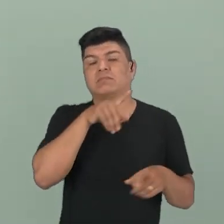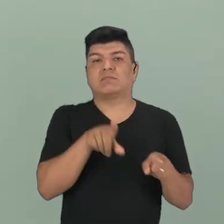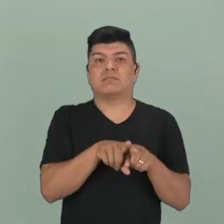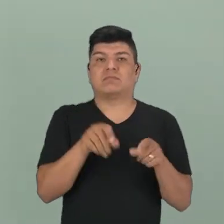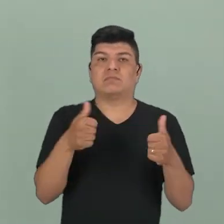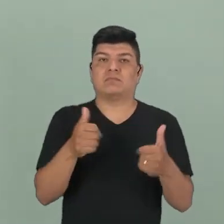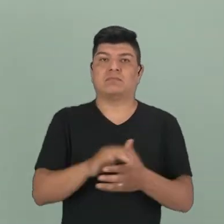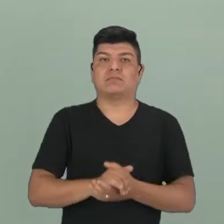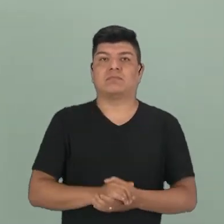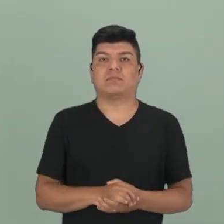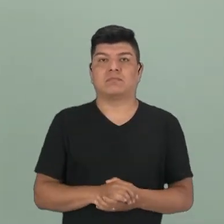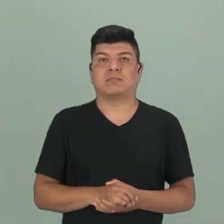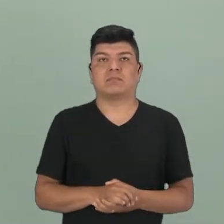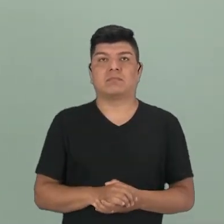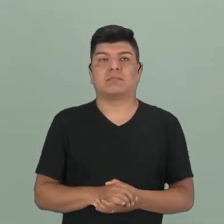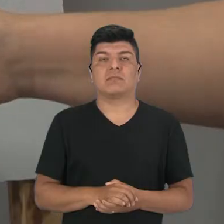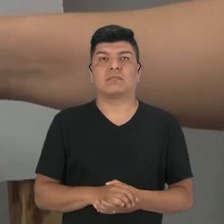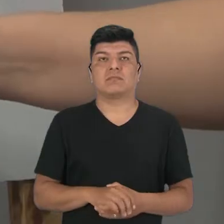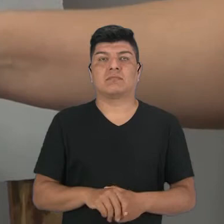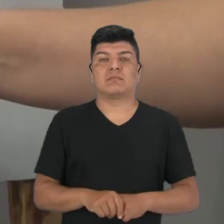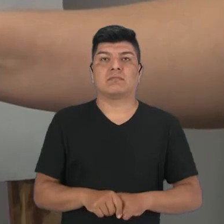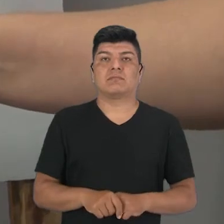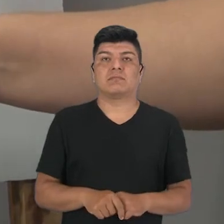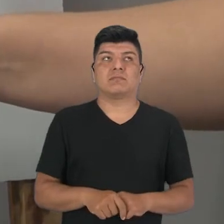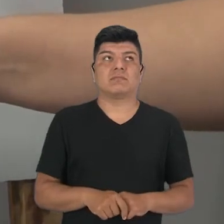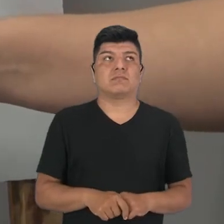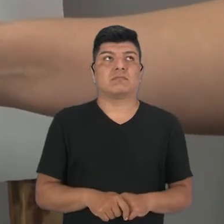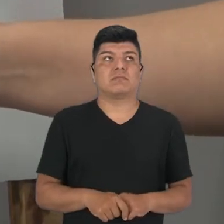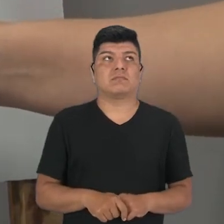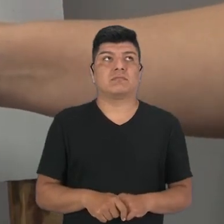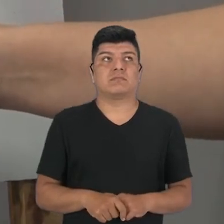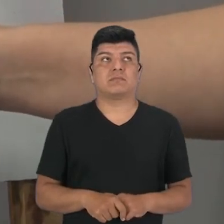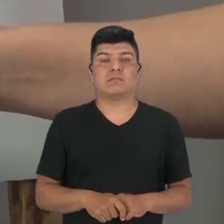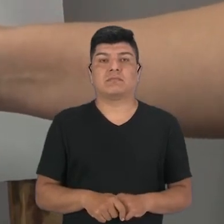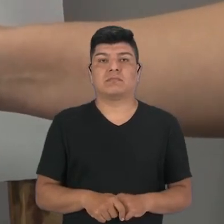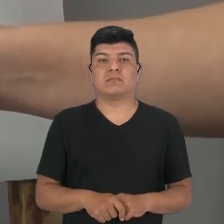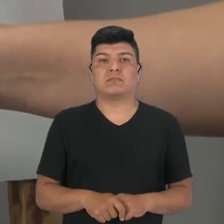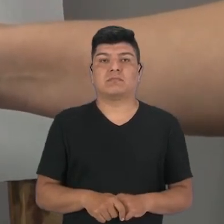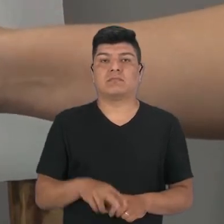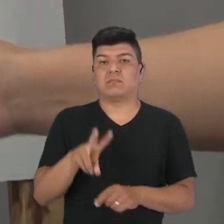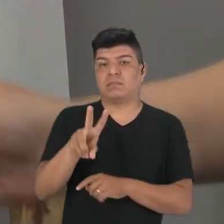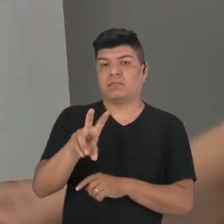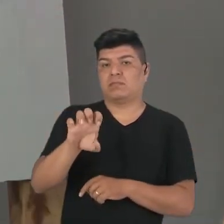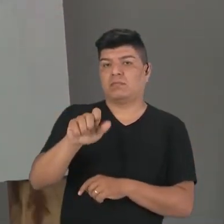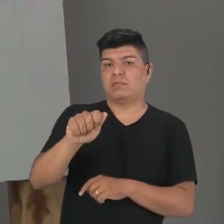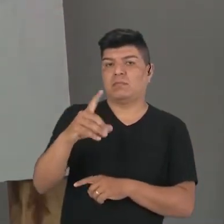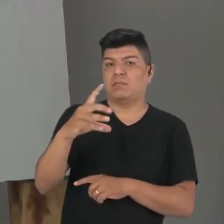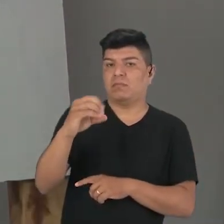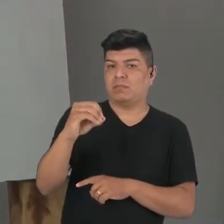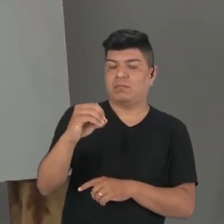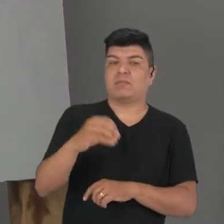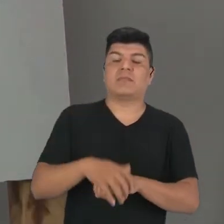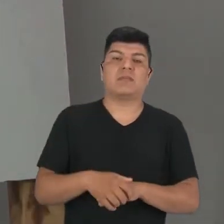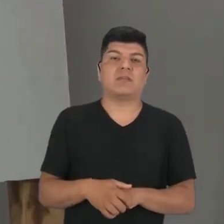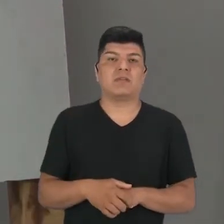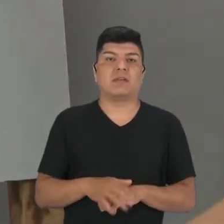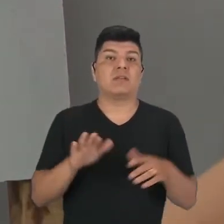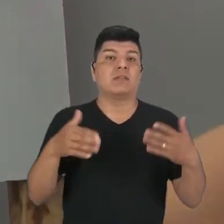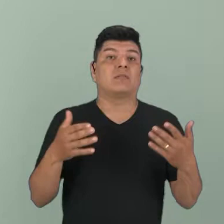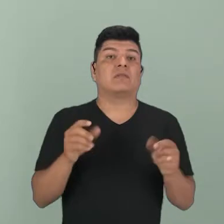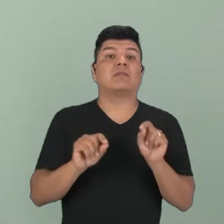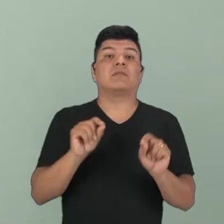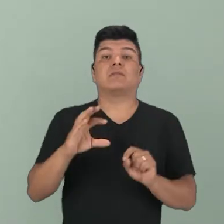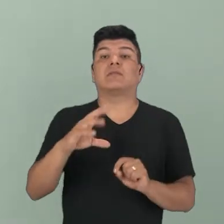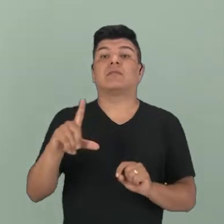Ok vamos para o próximo e nós temos o veado veado ele